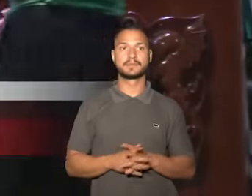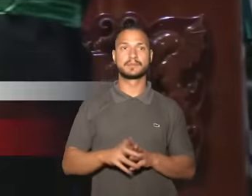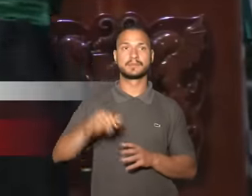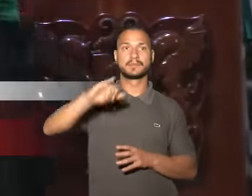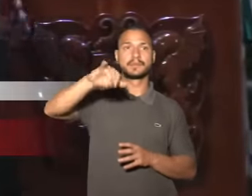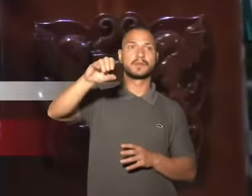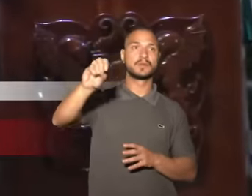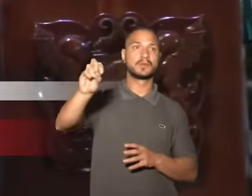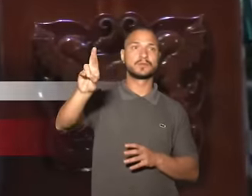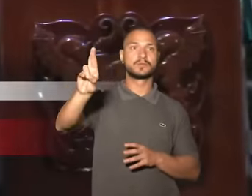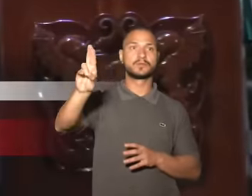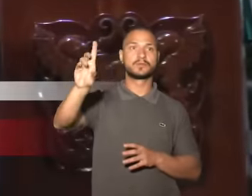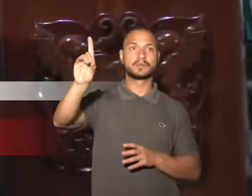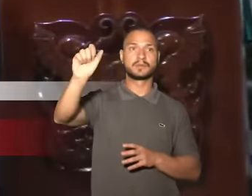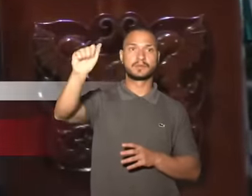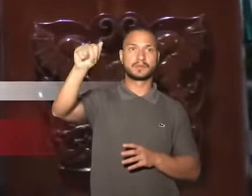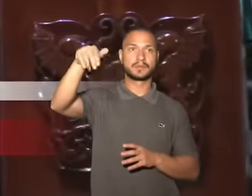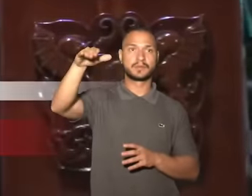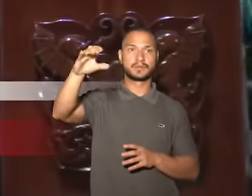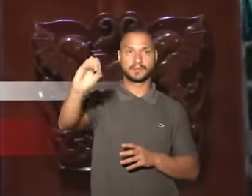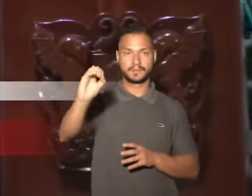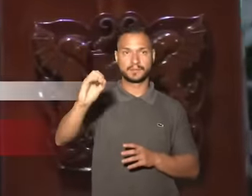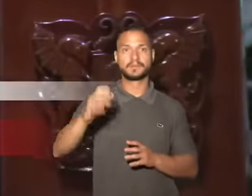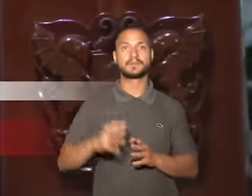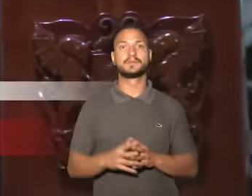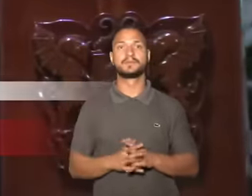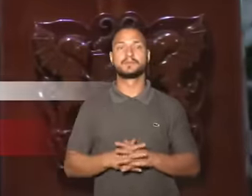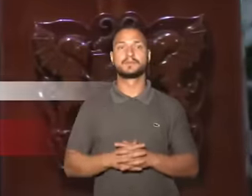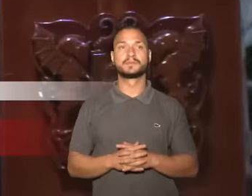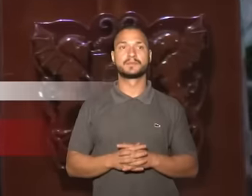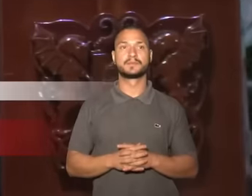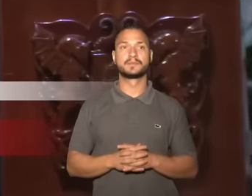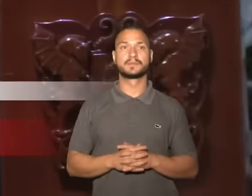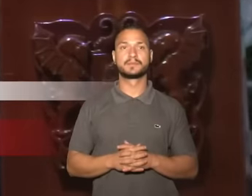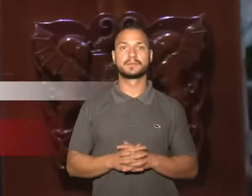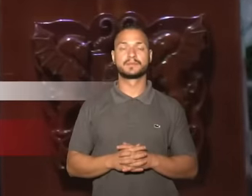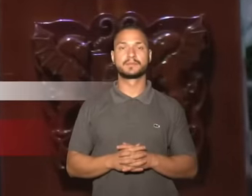Jordano Alexandre de Carvalho.